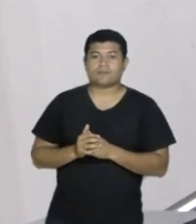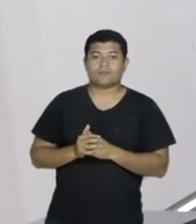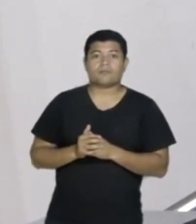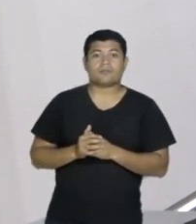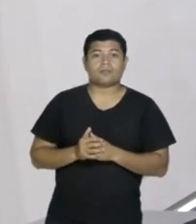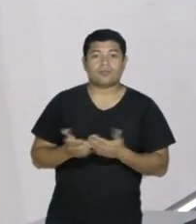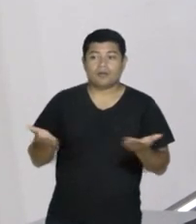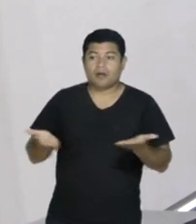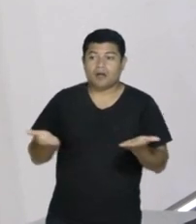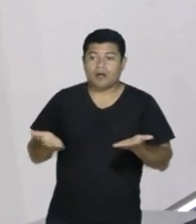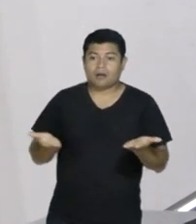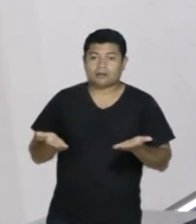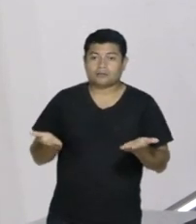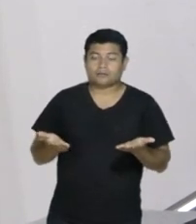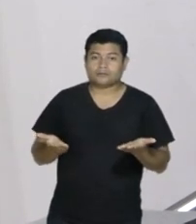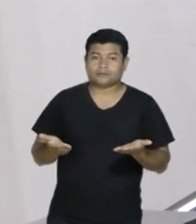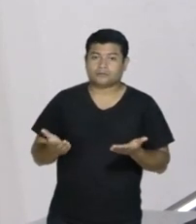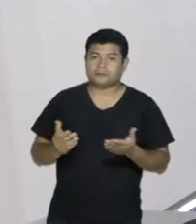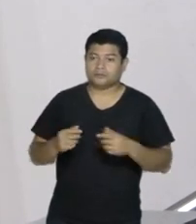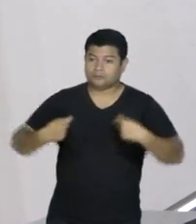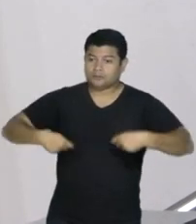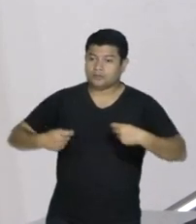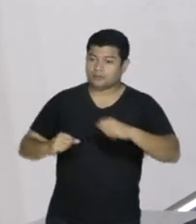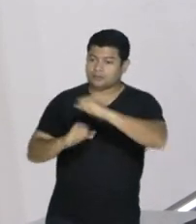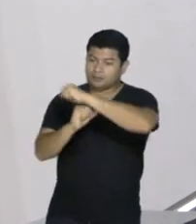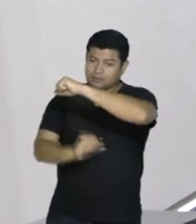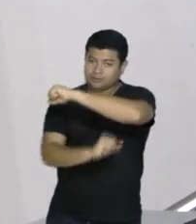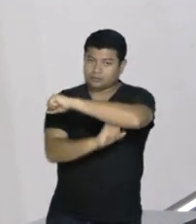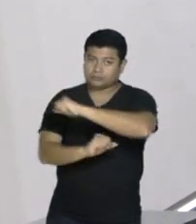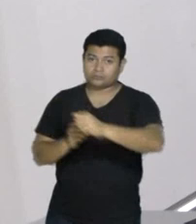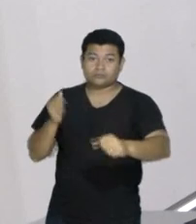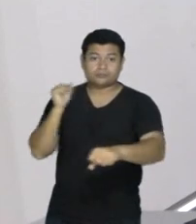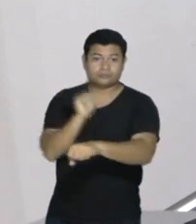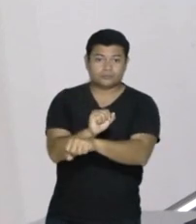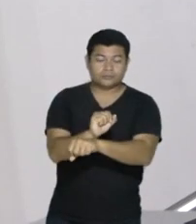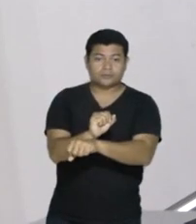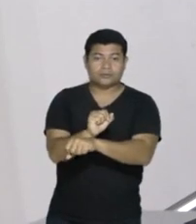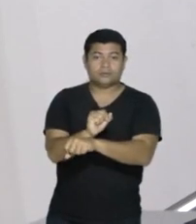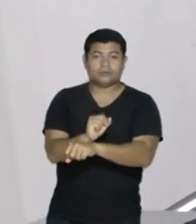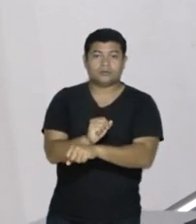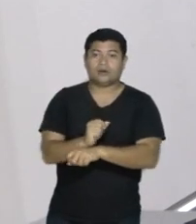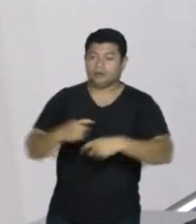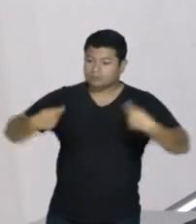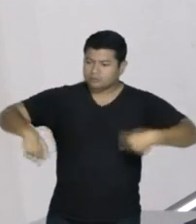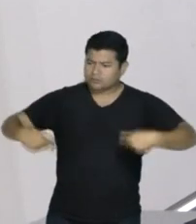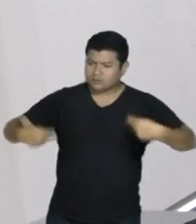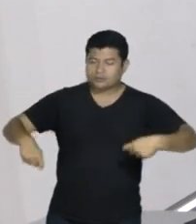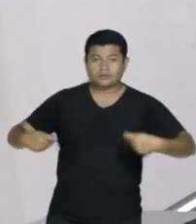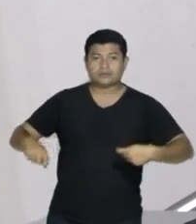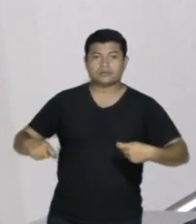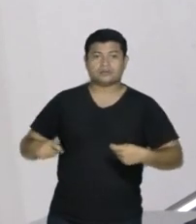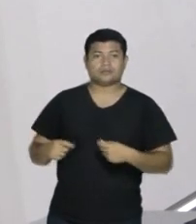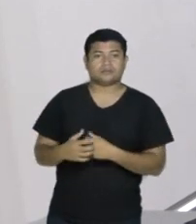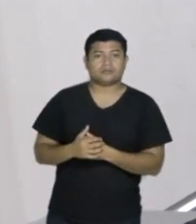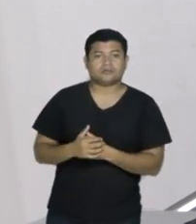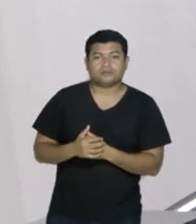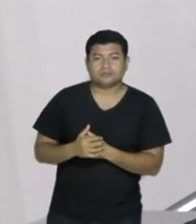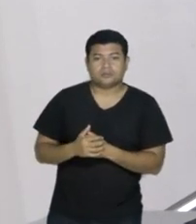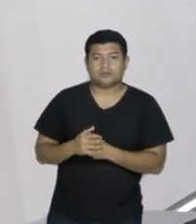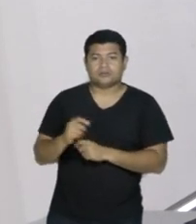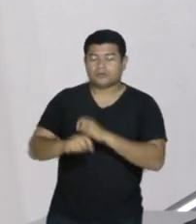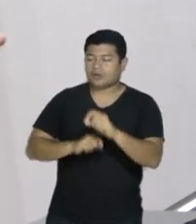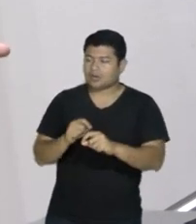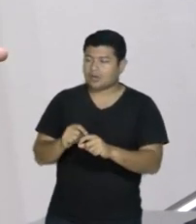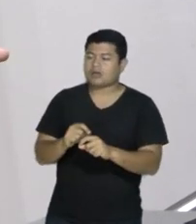a ser interditada totalmente Hoje ela está entretada parcialmente Mas ela tem que ser provavelmente vai ser interditada aí totalmente